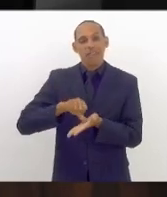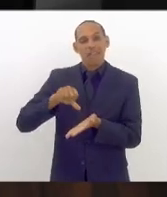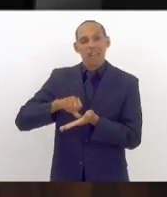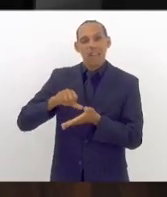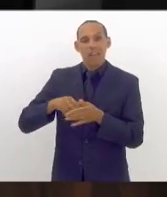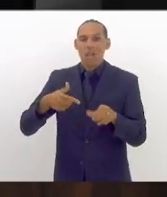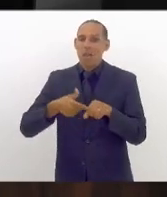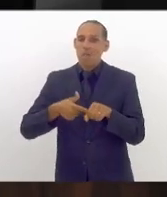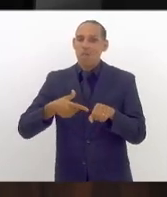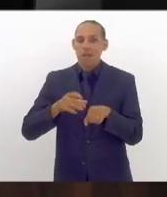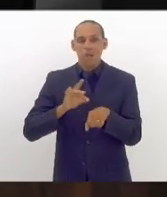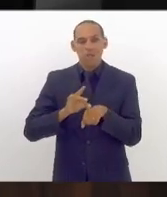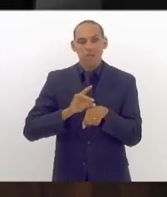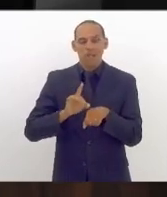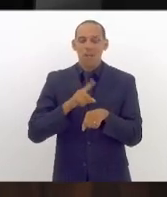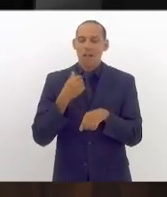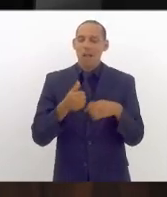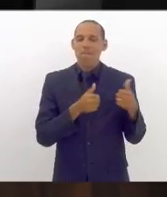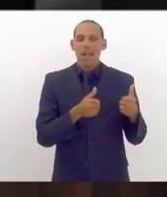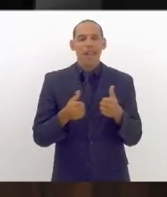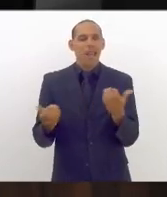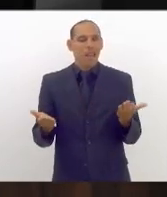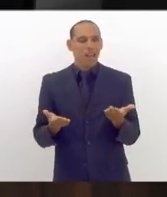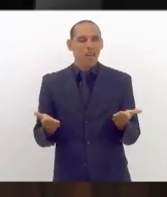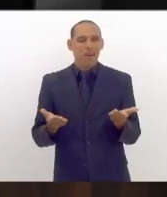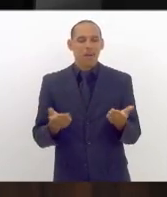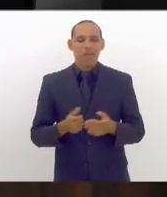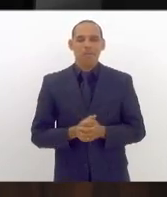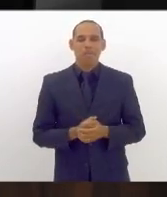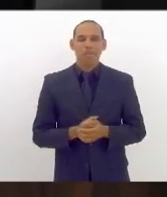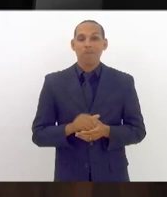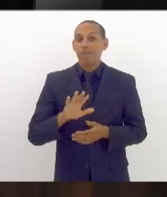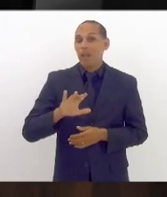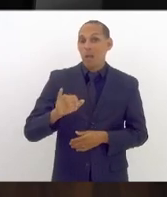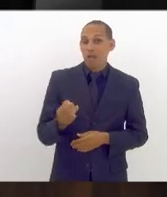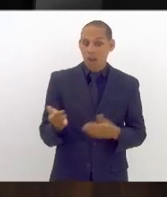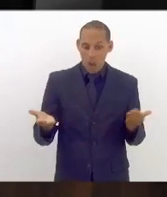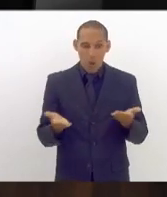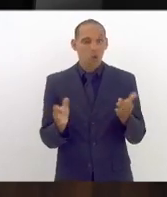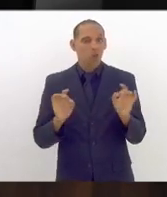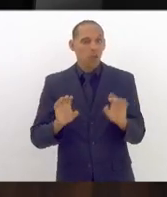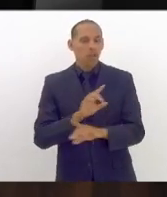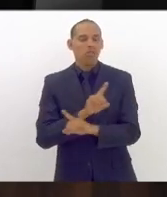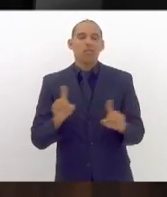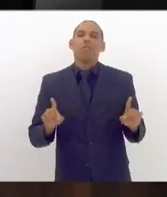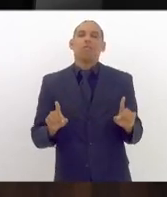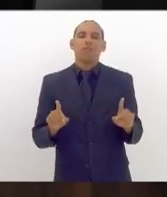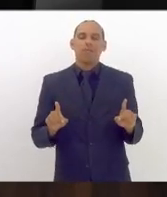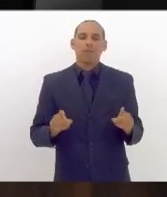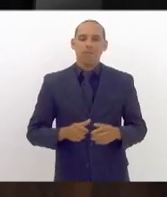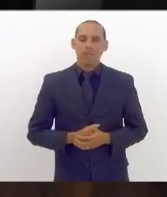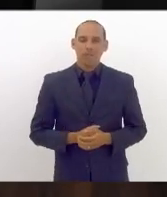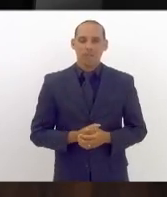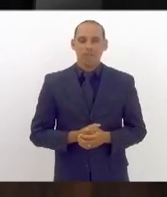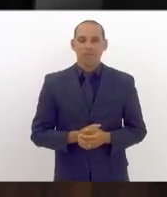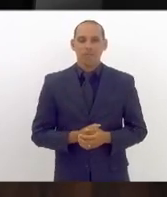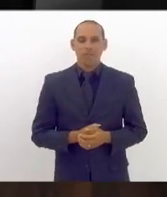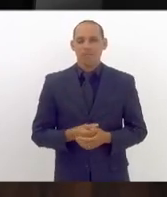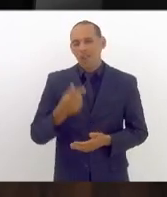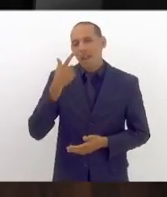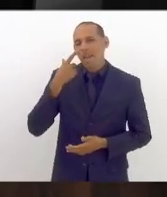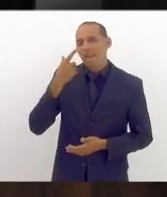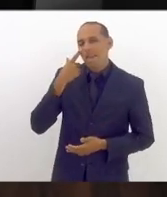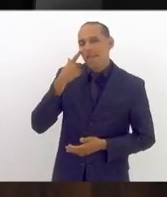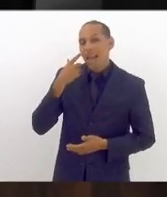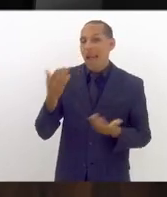petróleo vemos um bom momento não podemos só aproveitar o hoje veja vejo